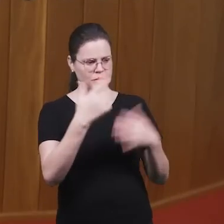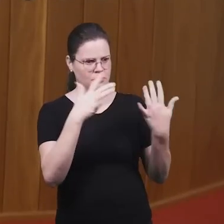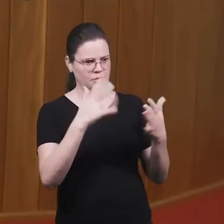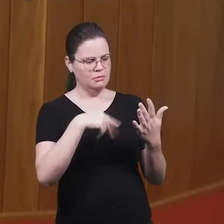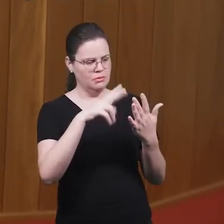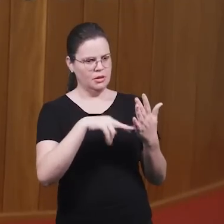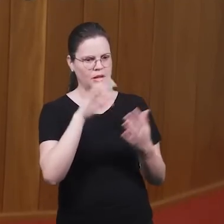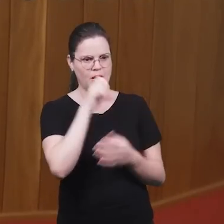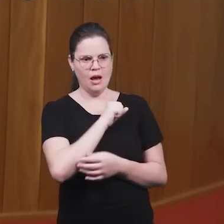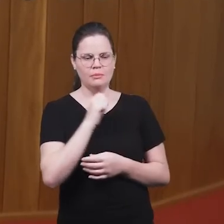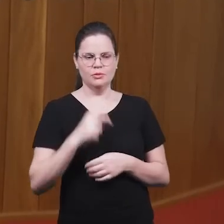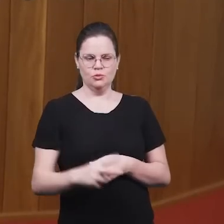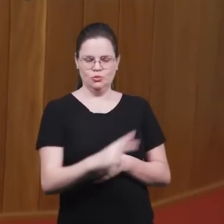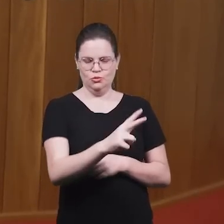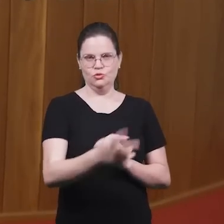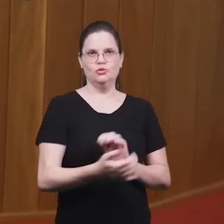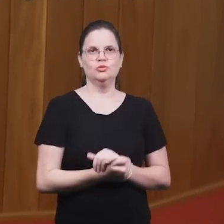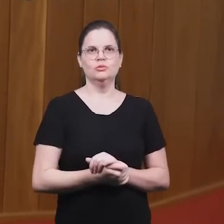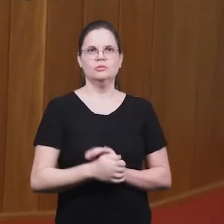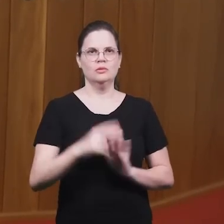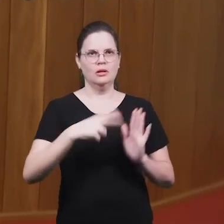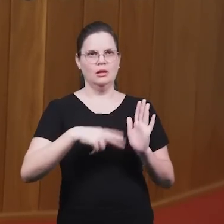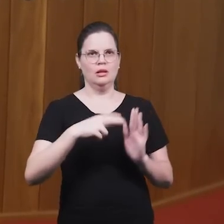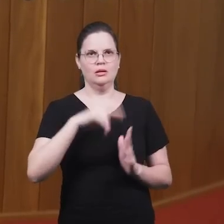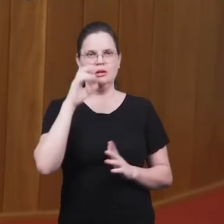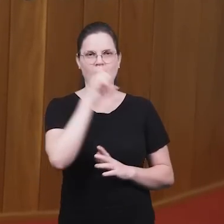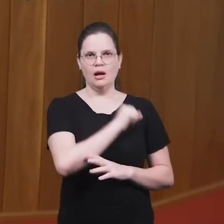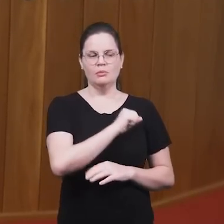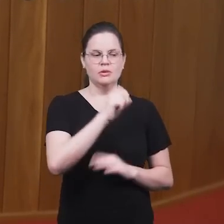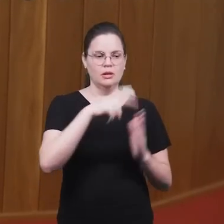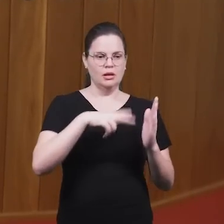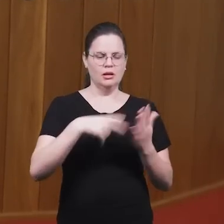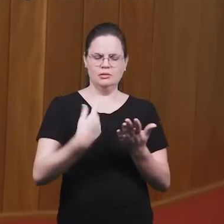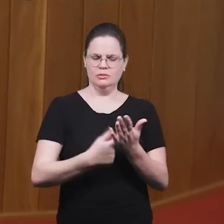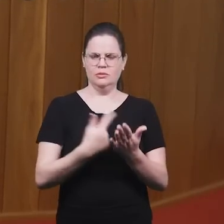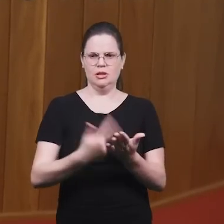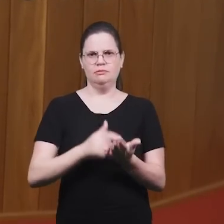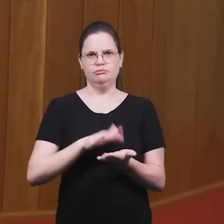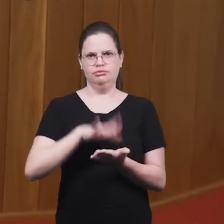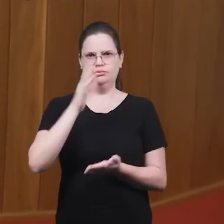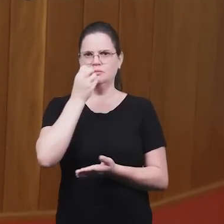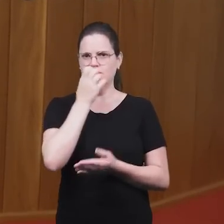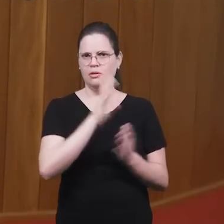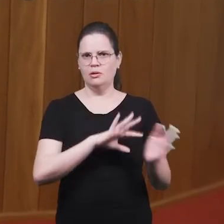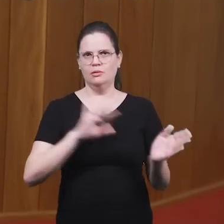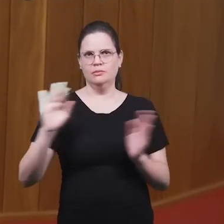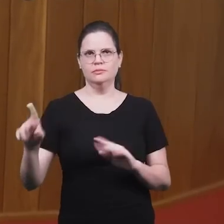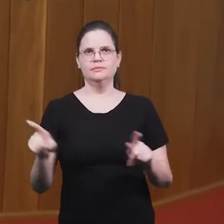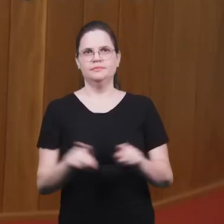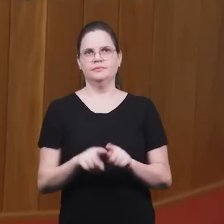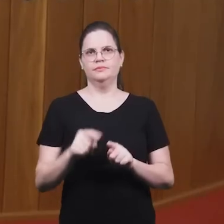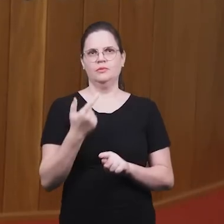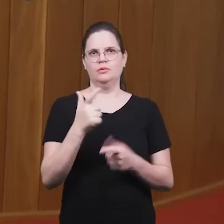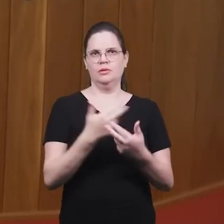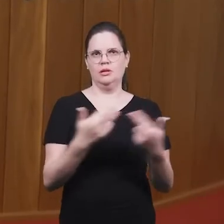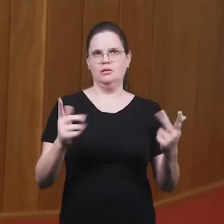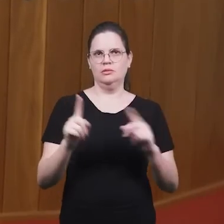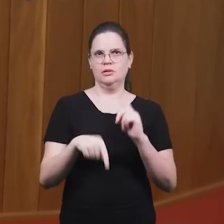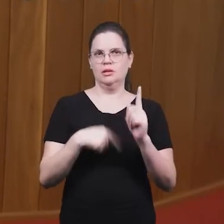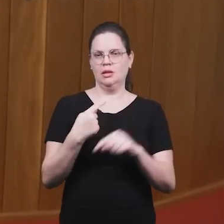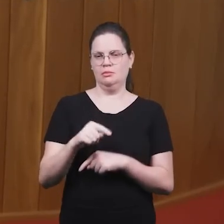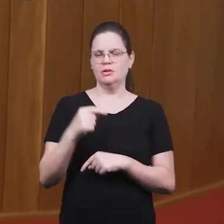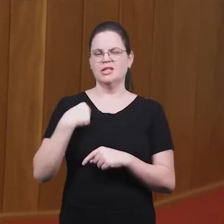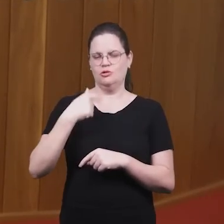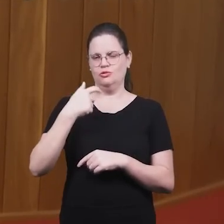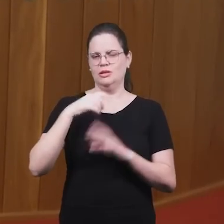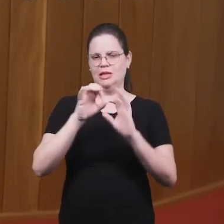tá? Que lê rápido, continue assim, lendo rápido e lendo muitos livros. Agora tem uma outra coisa, a tia vai deixar